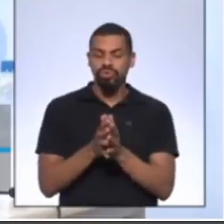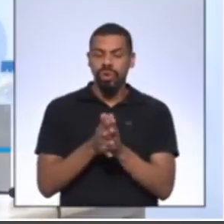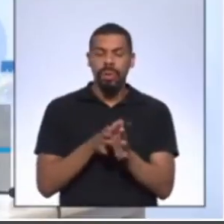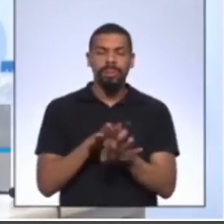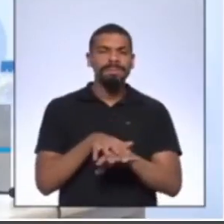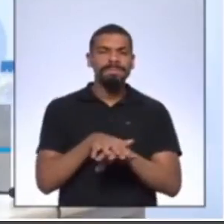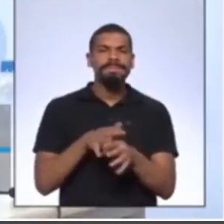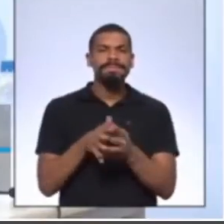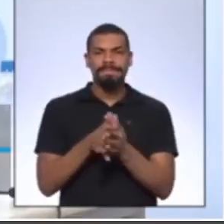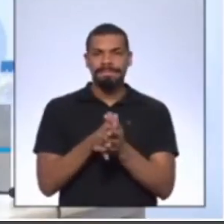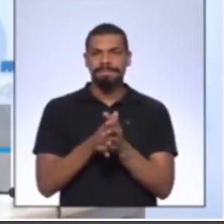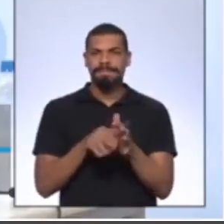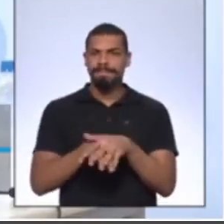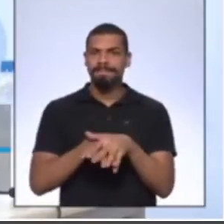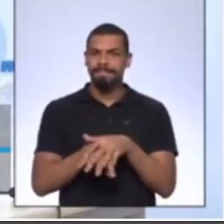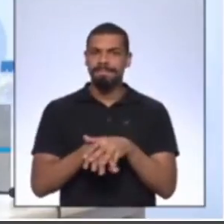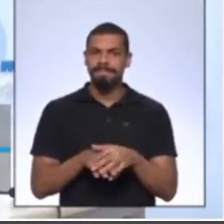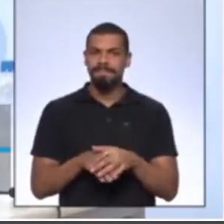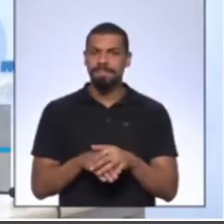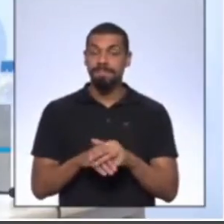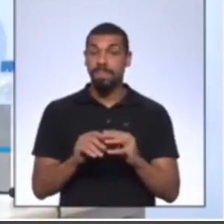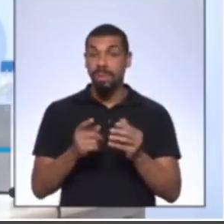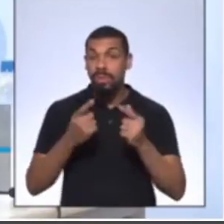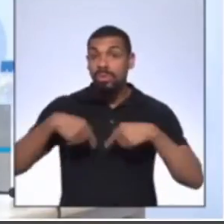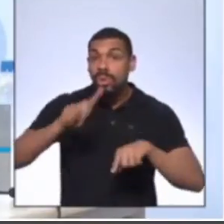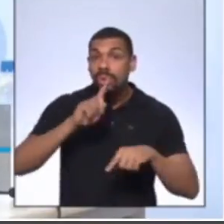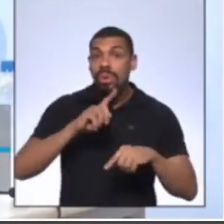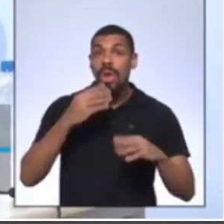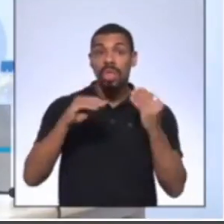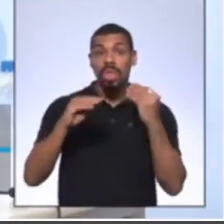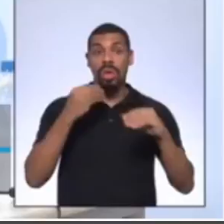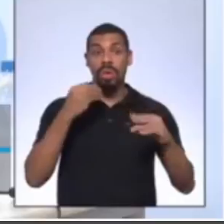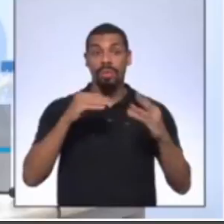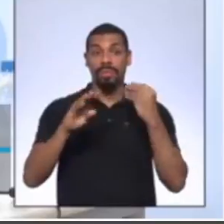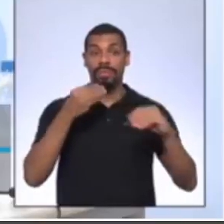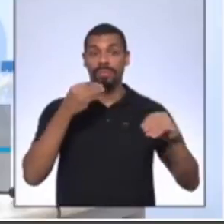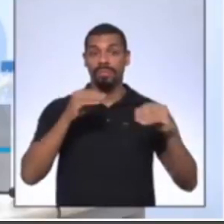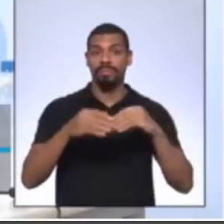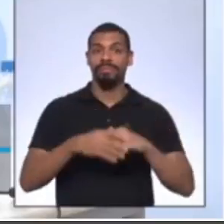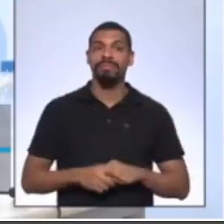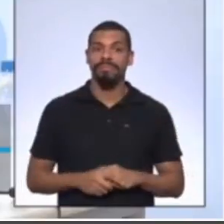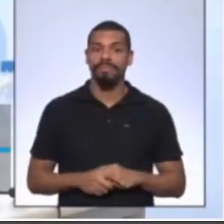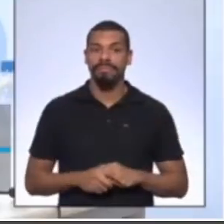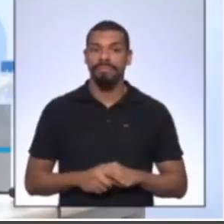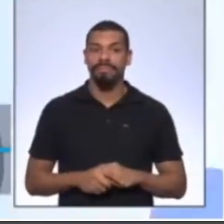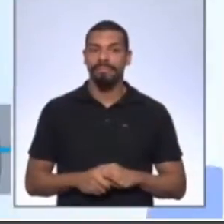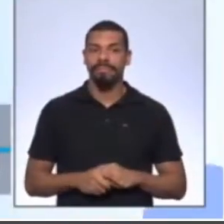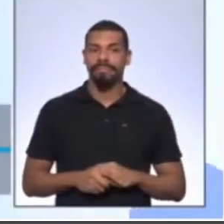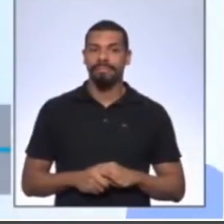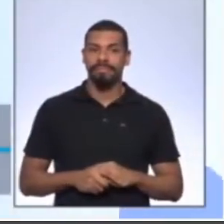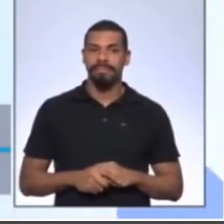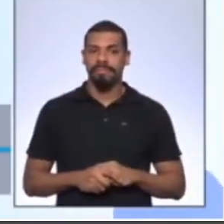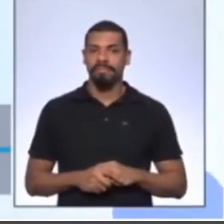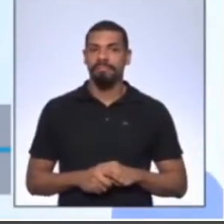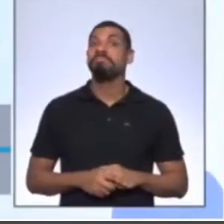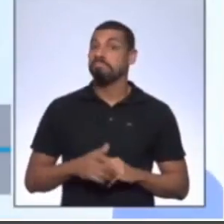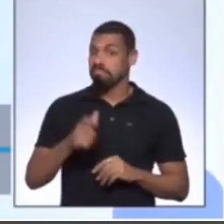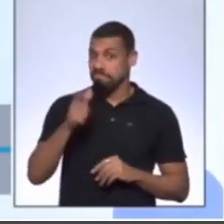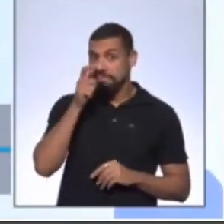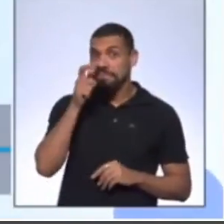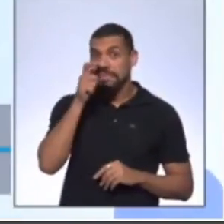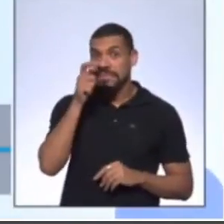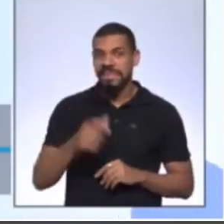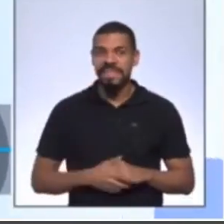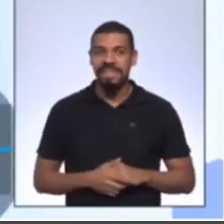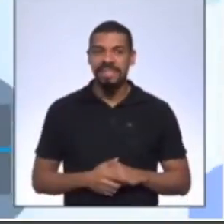nome virou só o que foi trago transferido para televisão continuar no como sou o próprio interessante né bem interessante